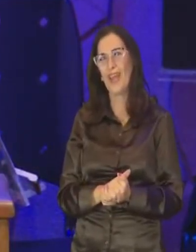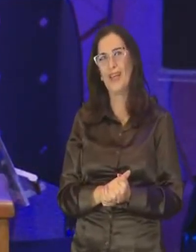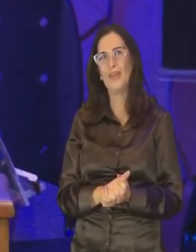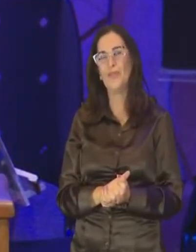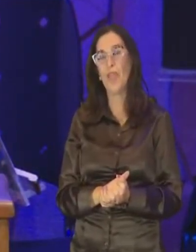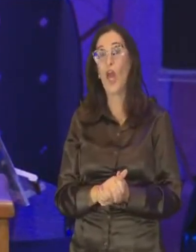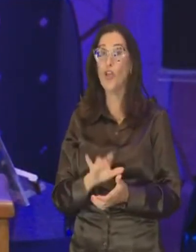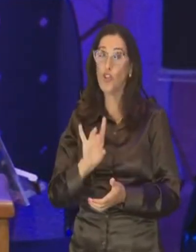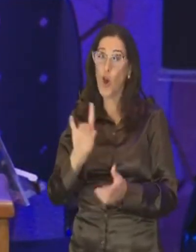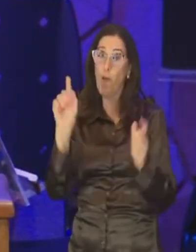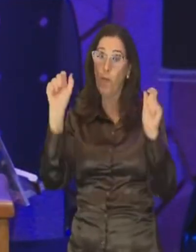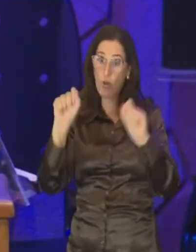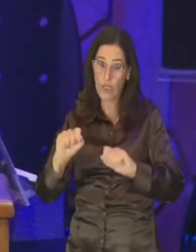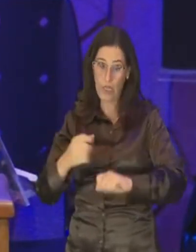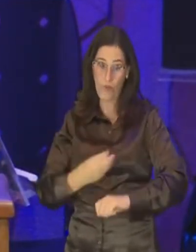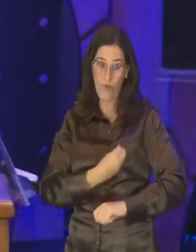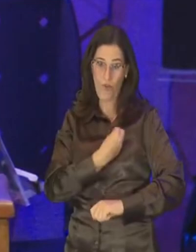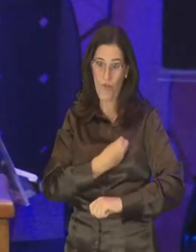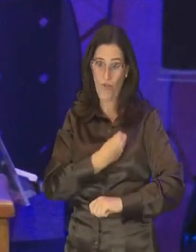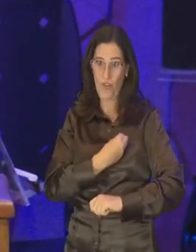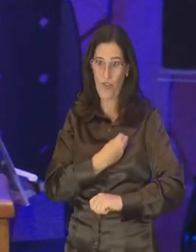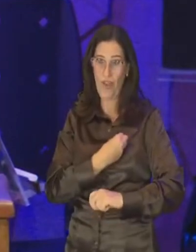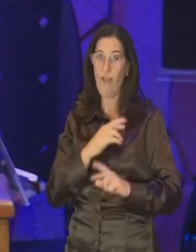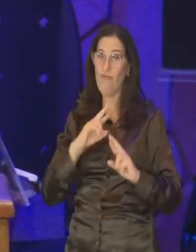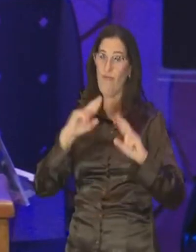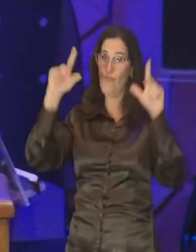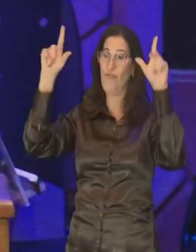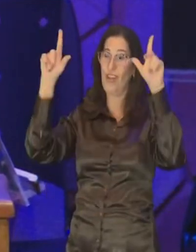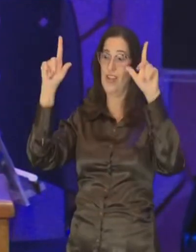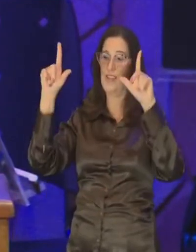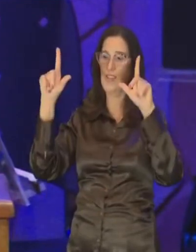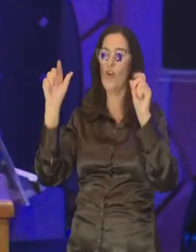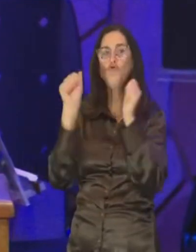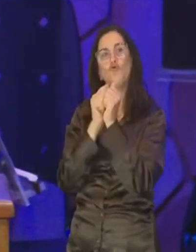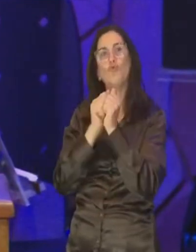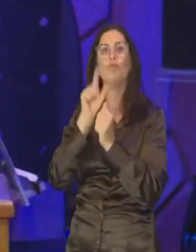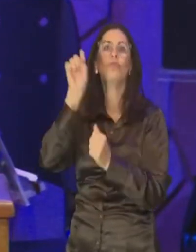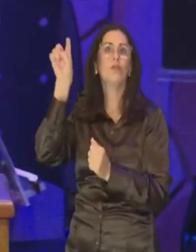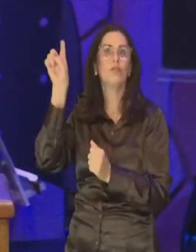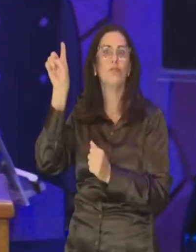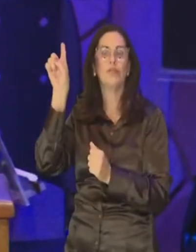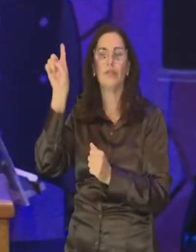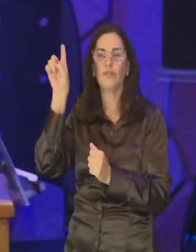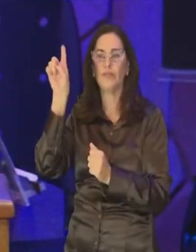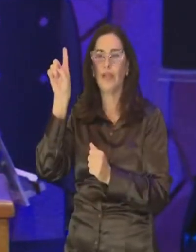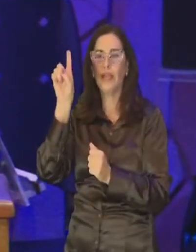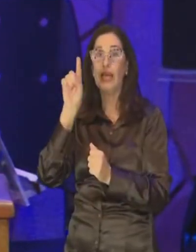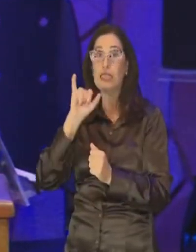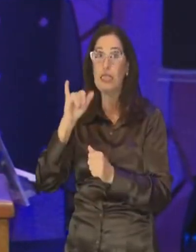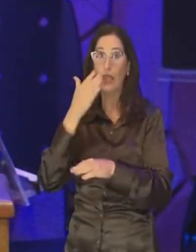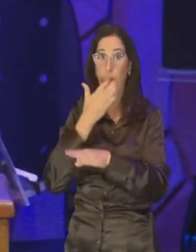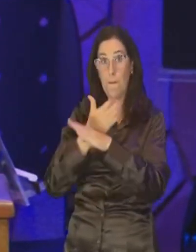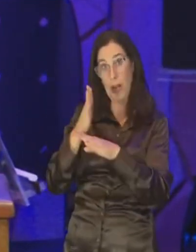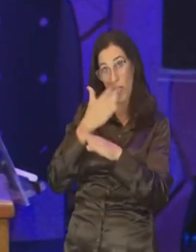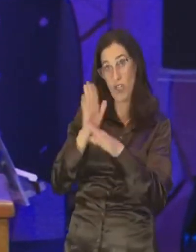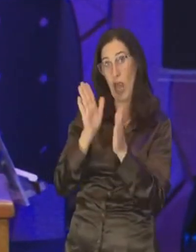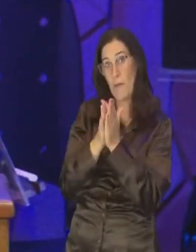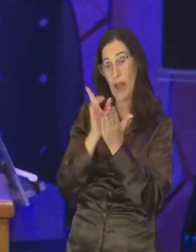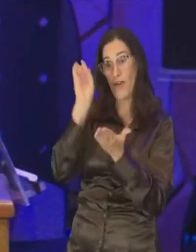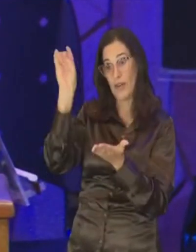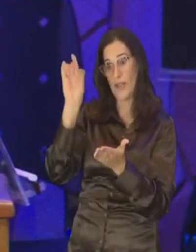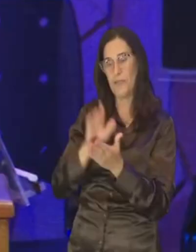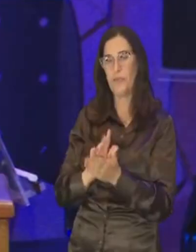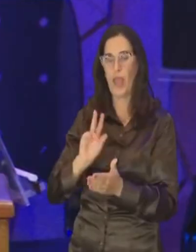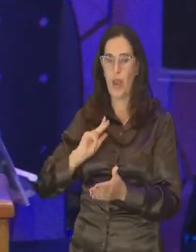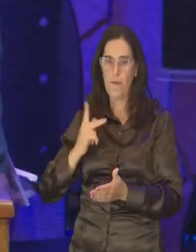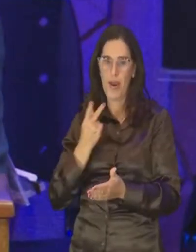Só é possível viver uma vida diferente com Deus se nós praticarmos a palavra.